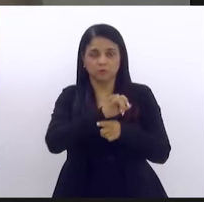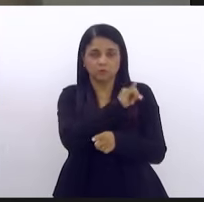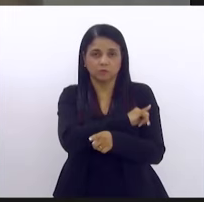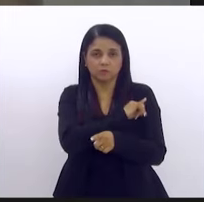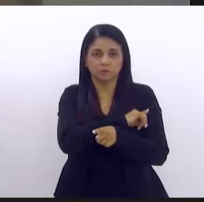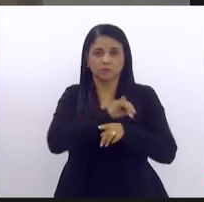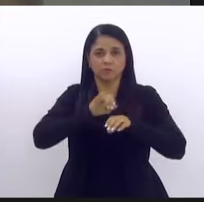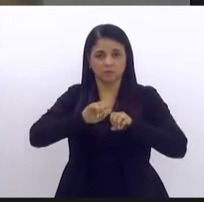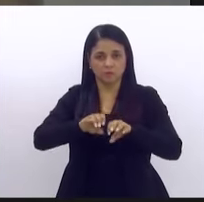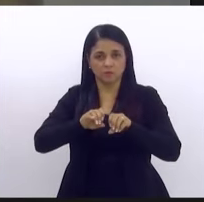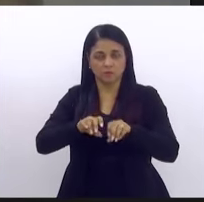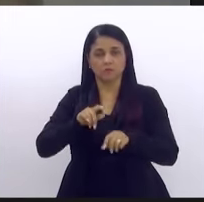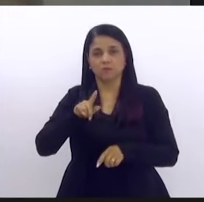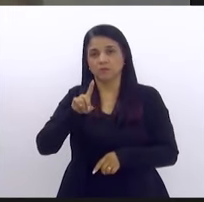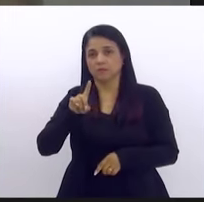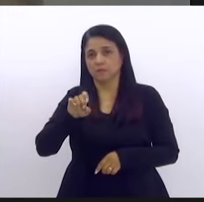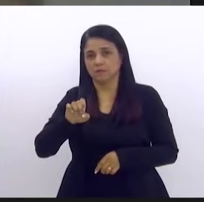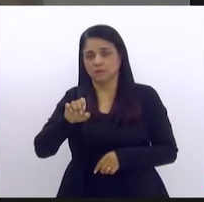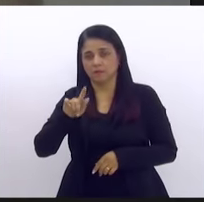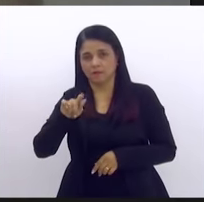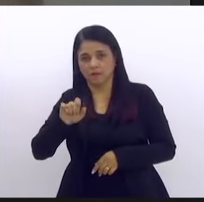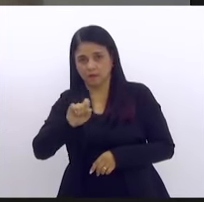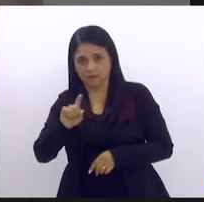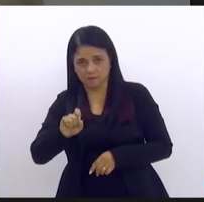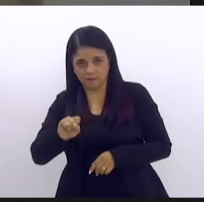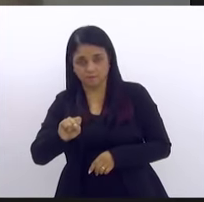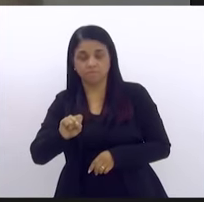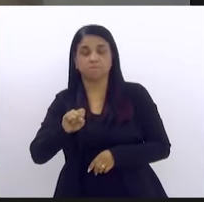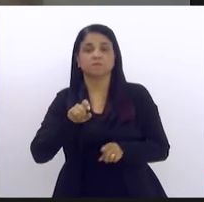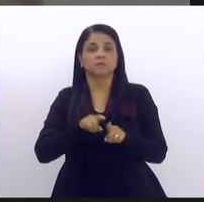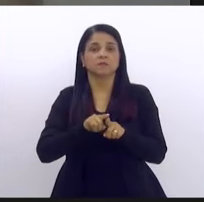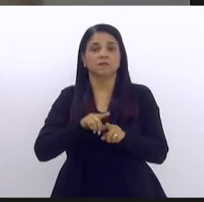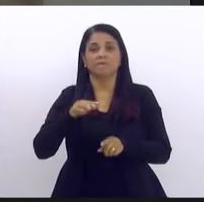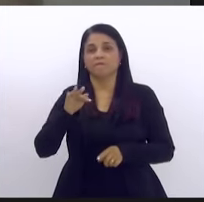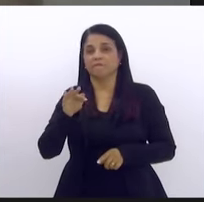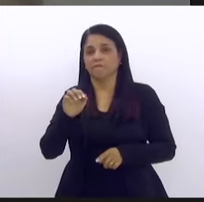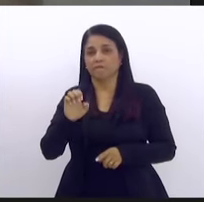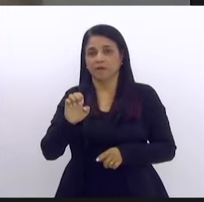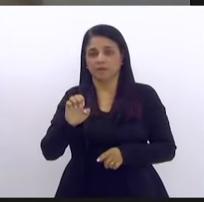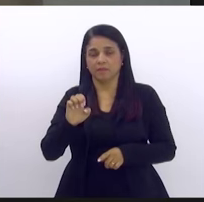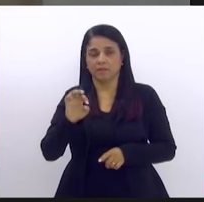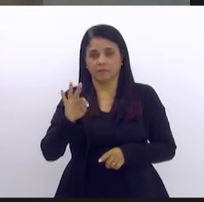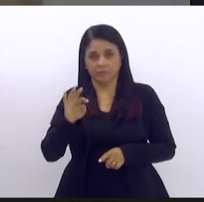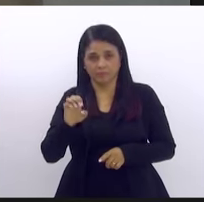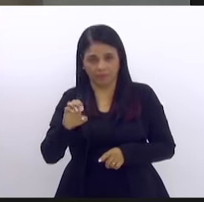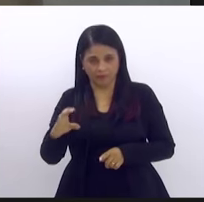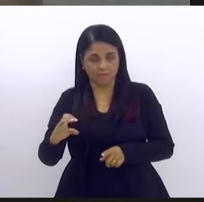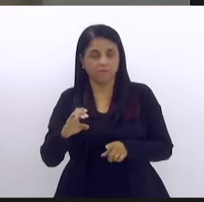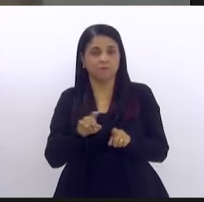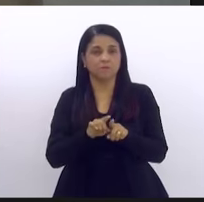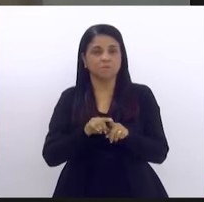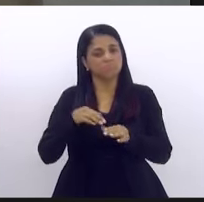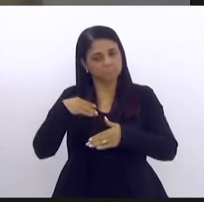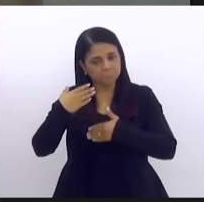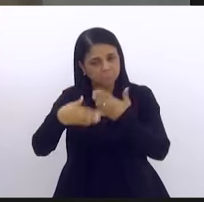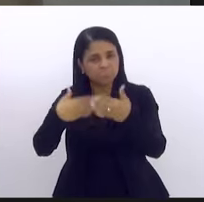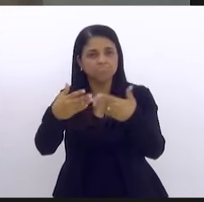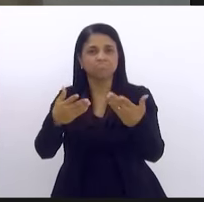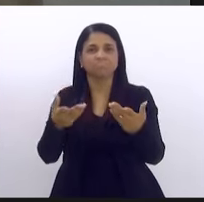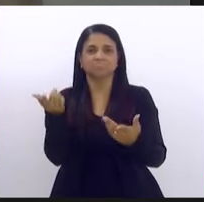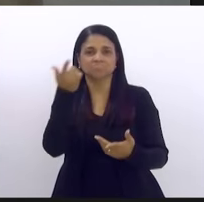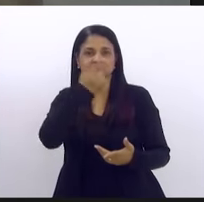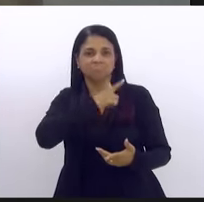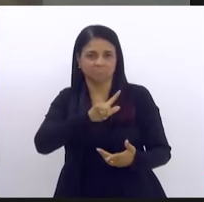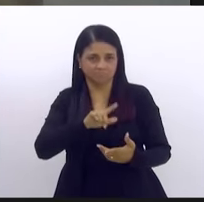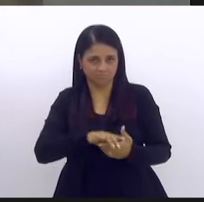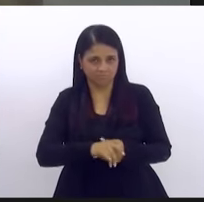educação, do DEGASE, da FAETEC, porque assim nós iremos conseguir avançar. Não